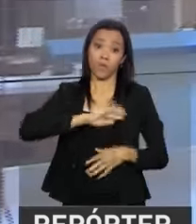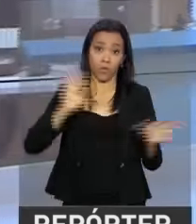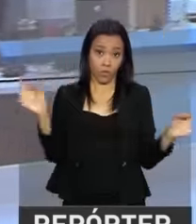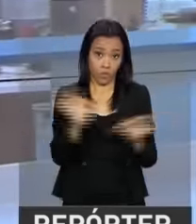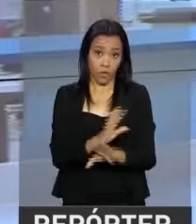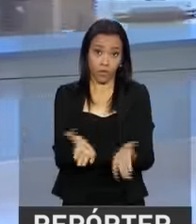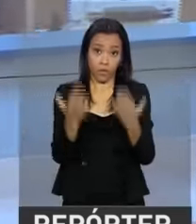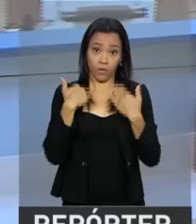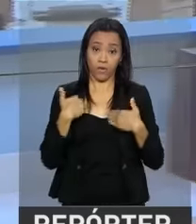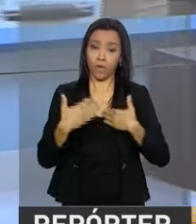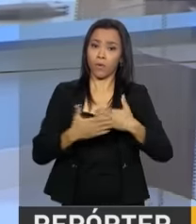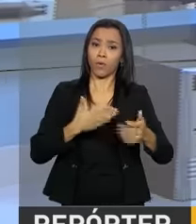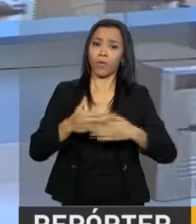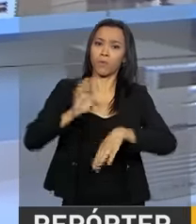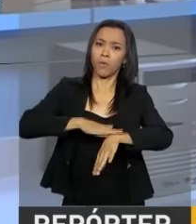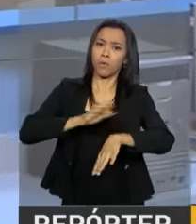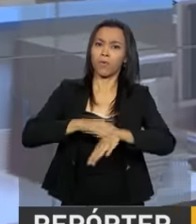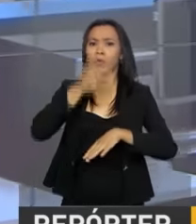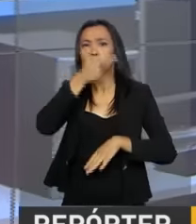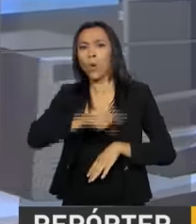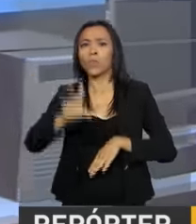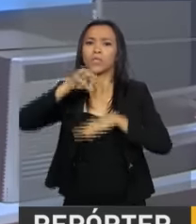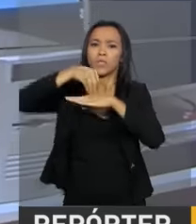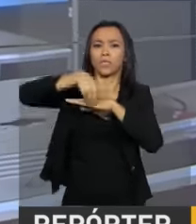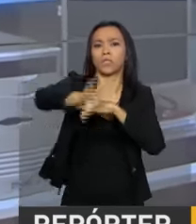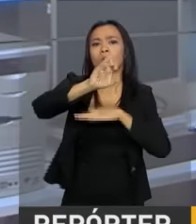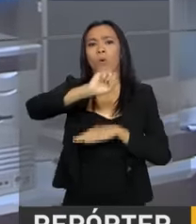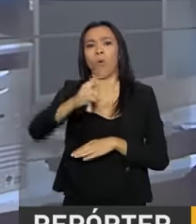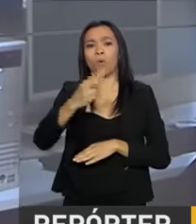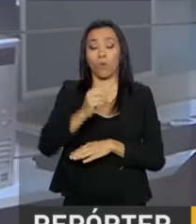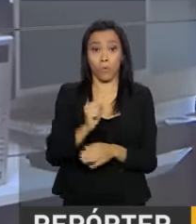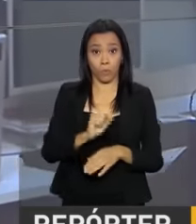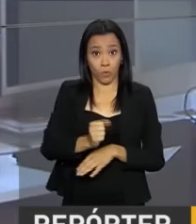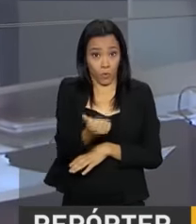aqui. Podemos voltar a qualquer momento com outras informações ou ao